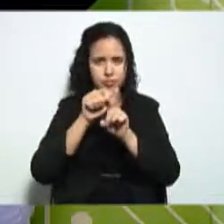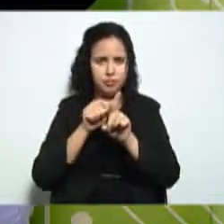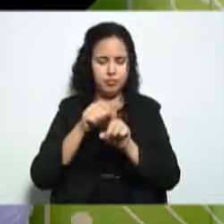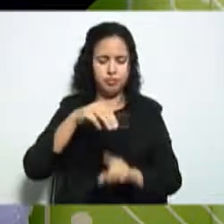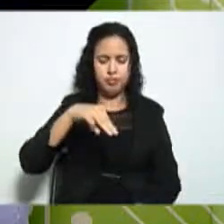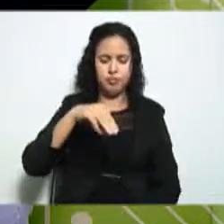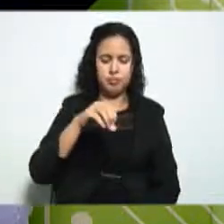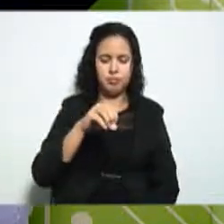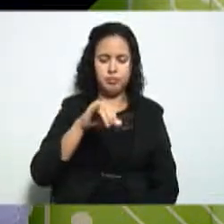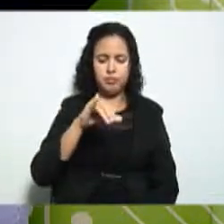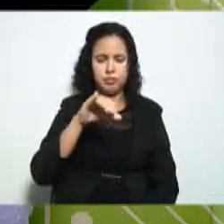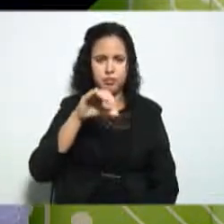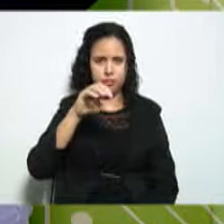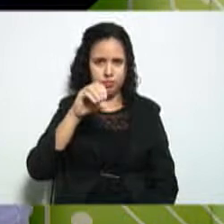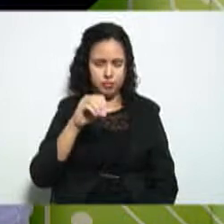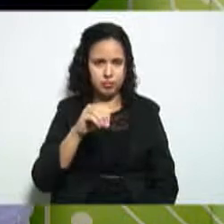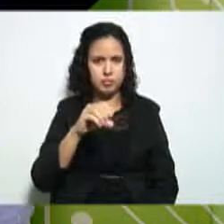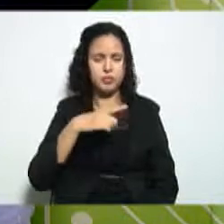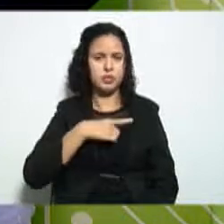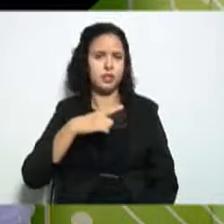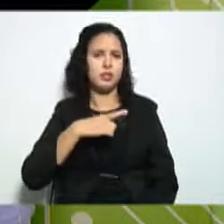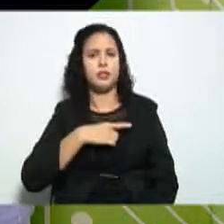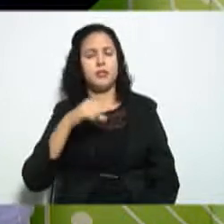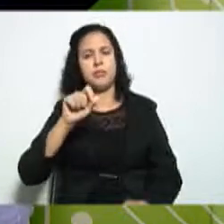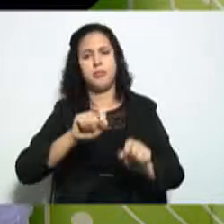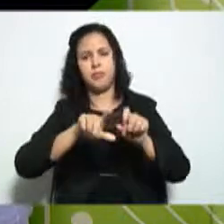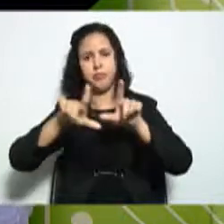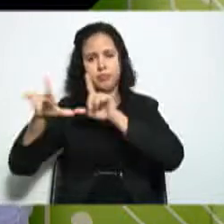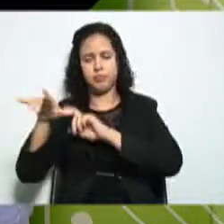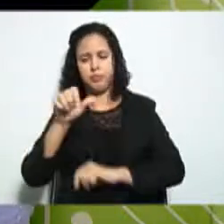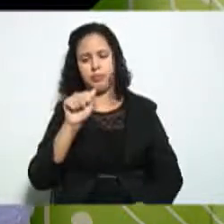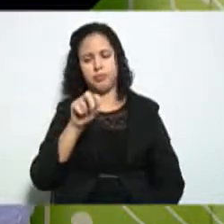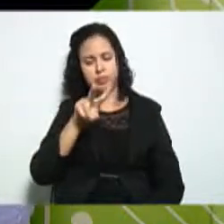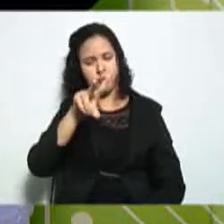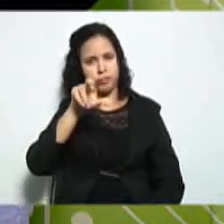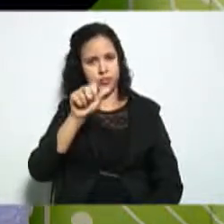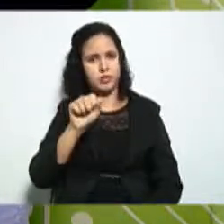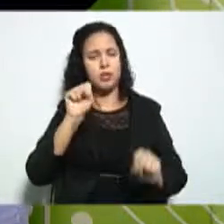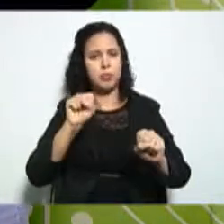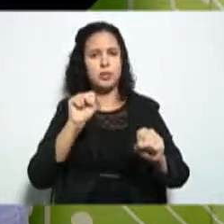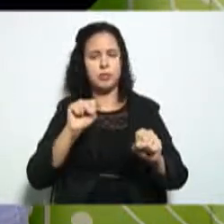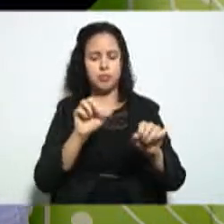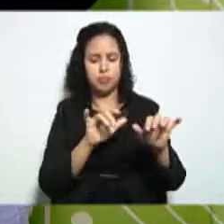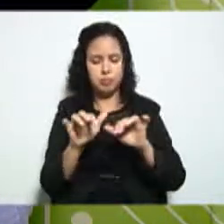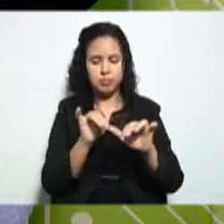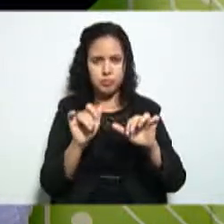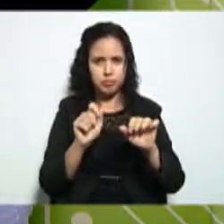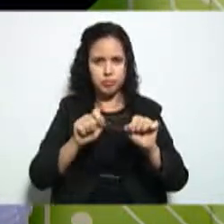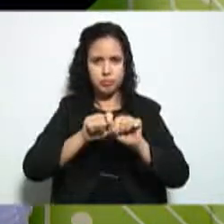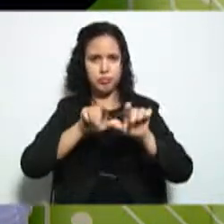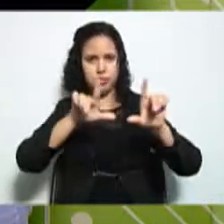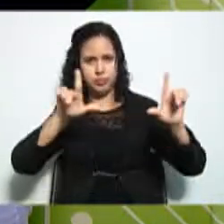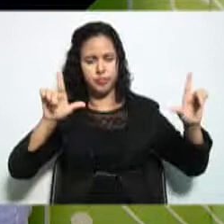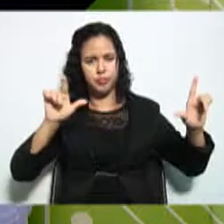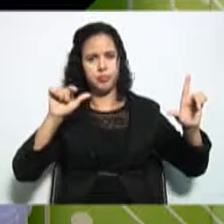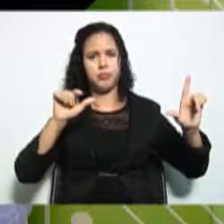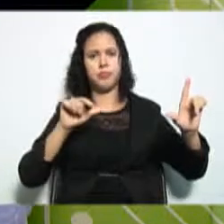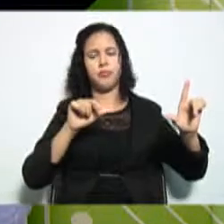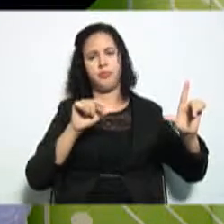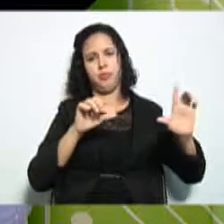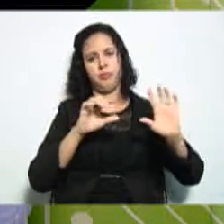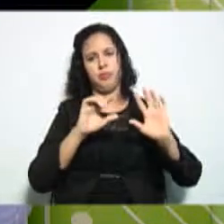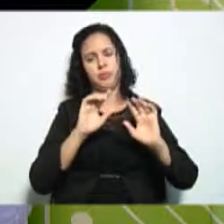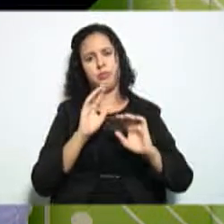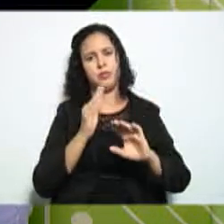22 horas, no AVA. Vocês entrando no AVA, os alunos, vai ter lá um link que vai direcionar